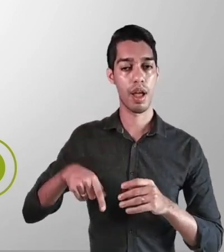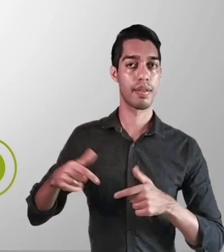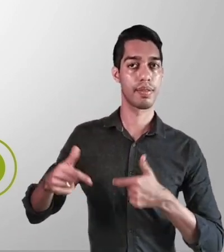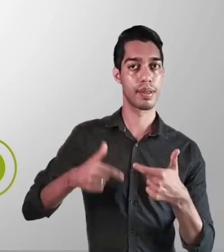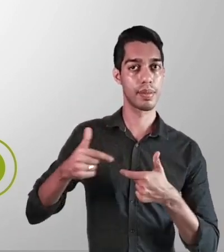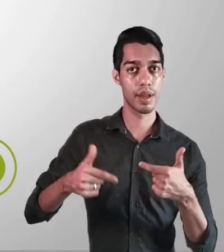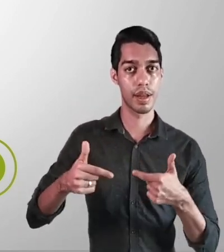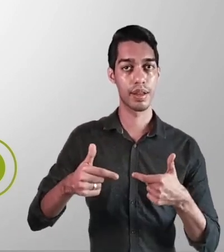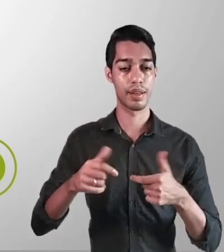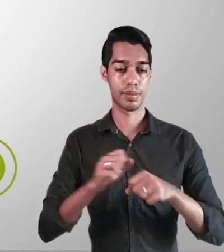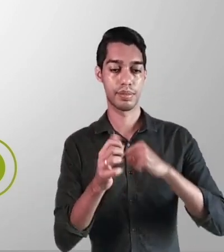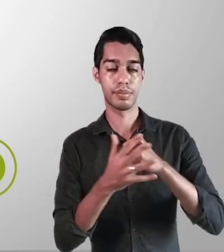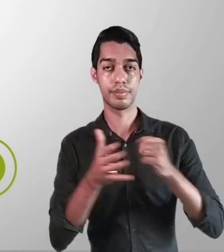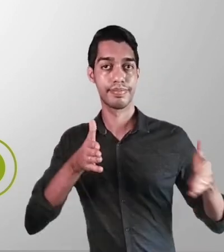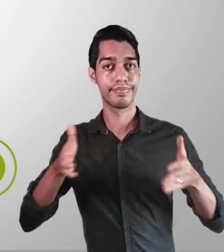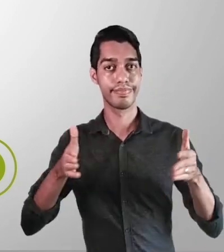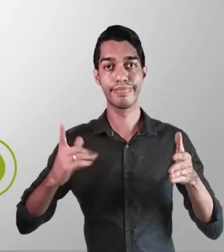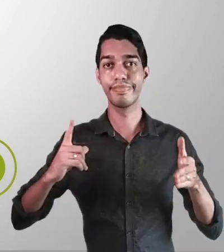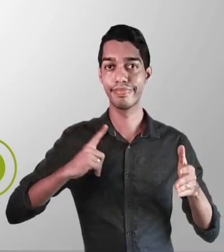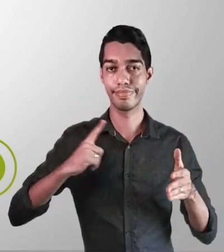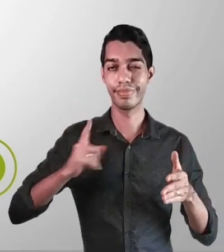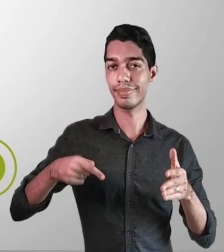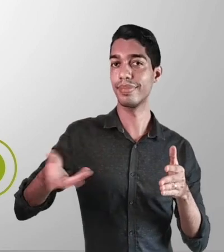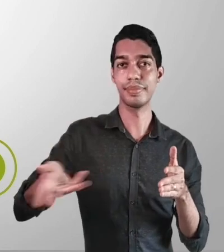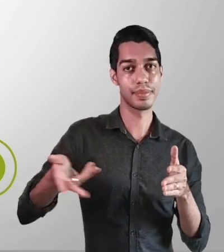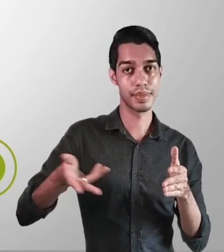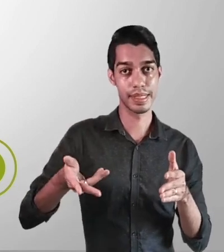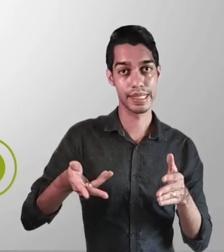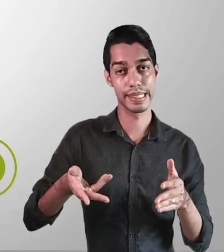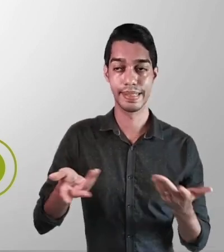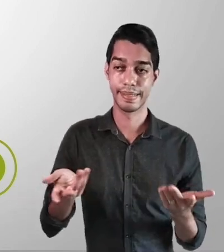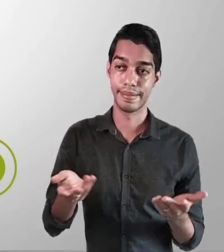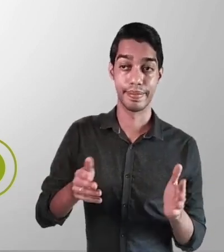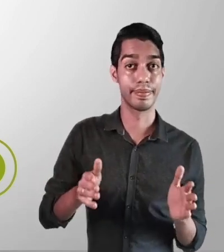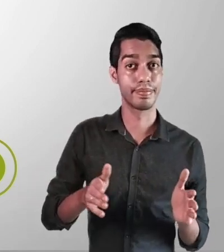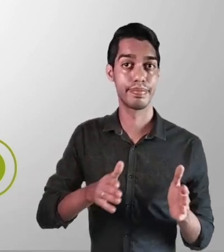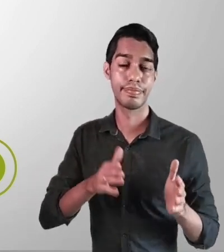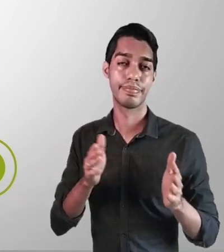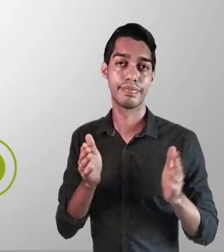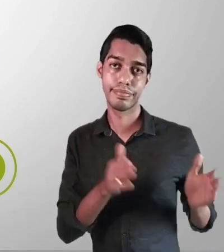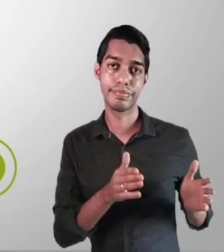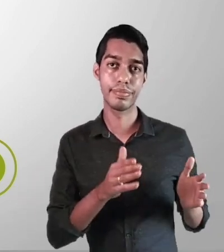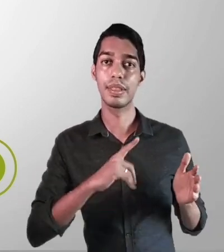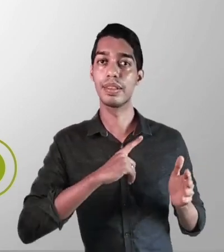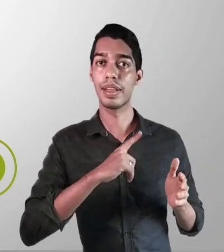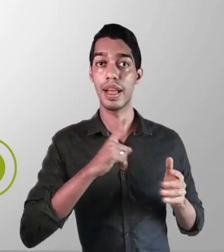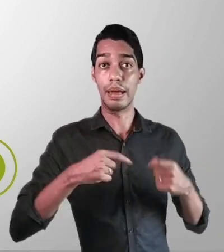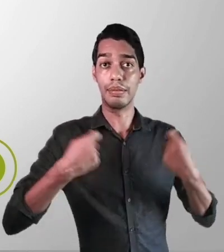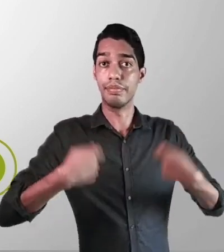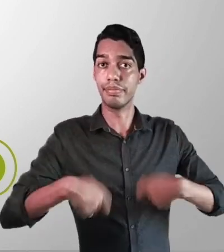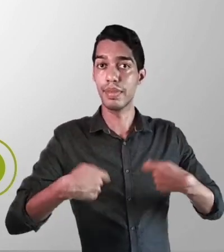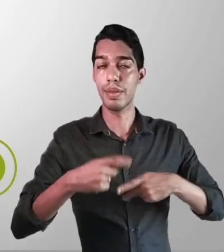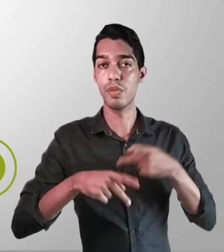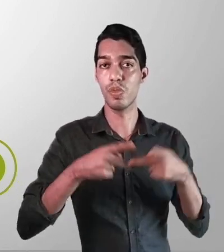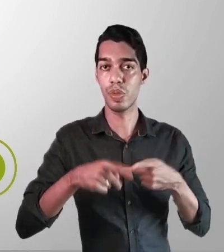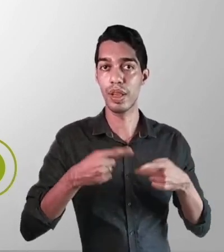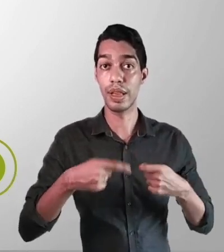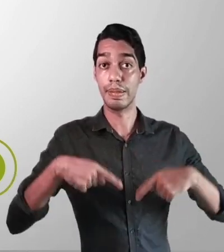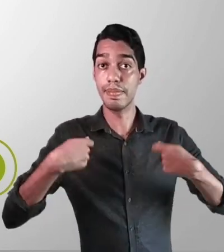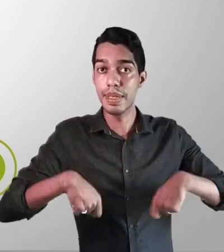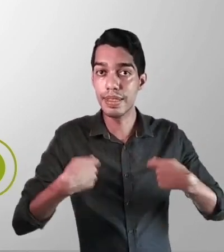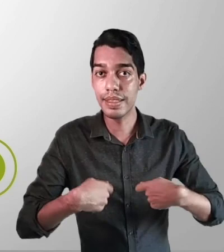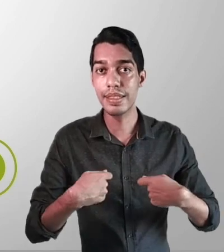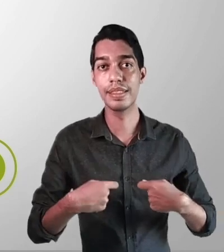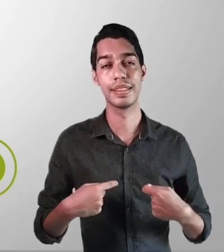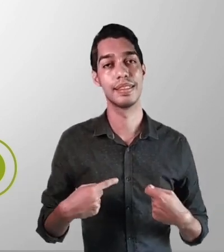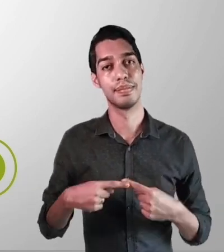da pandemia acabou acelerando, infelizmente, de um lado, acelerando aí a necessidade dessa população mais carente,